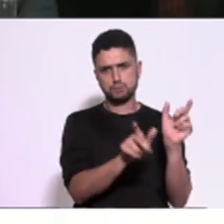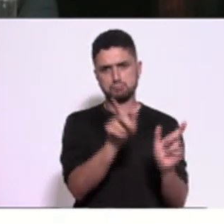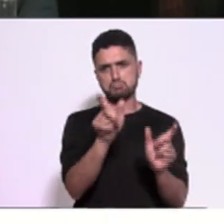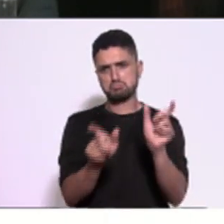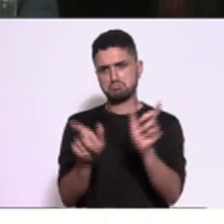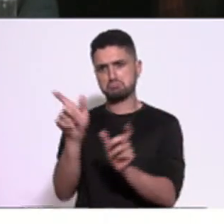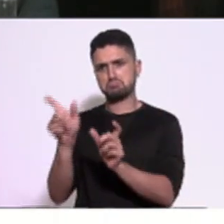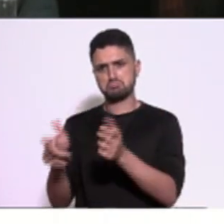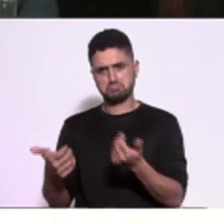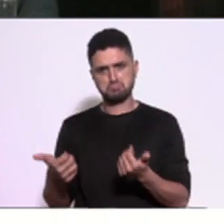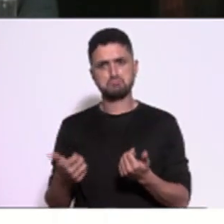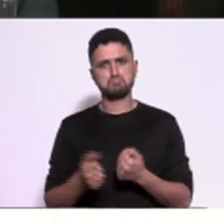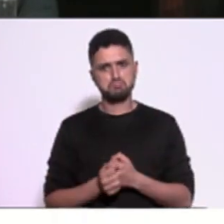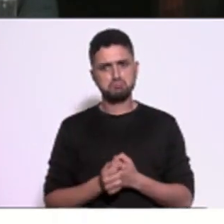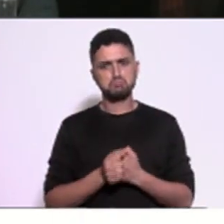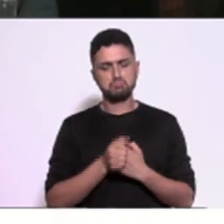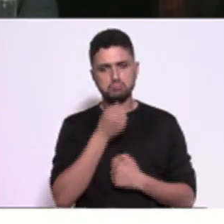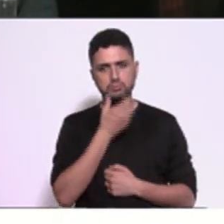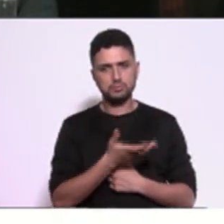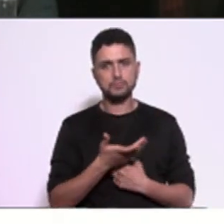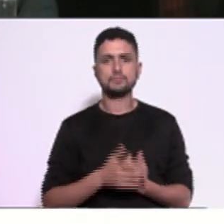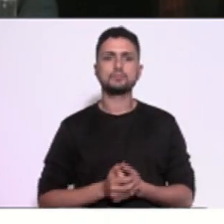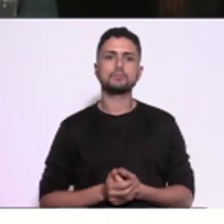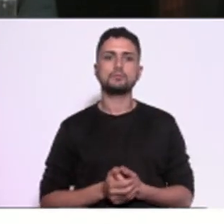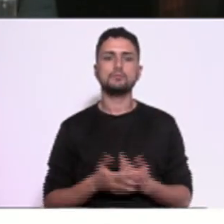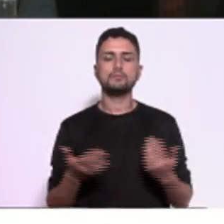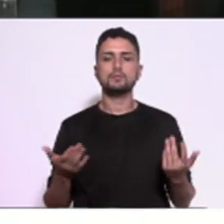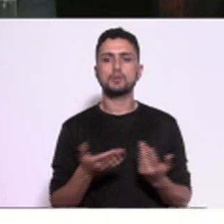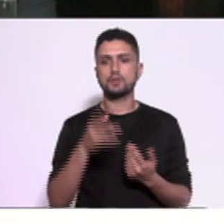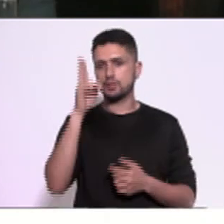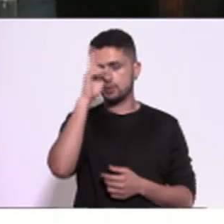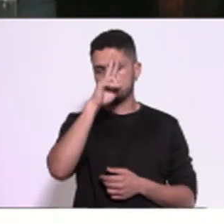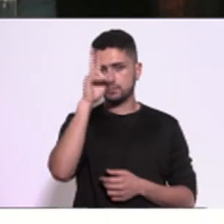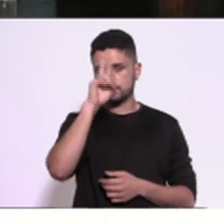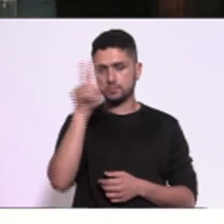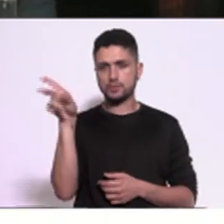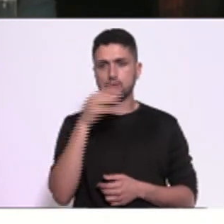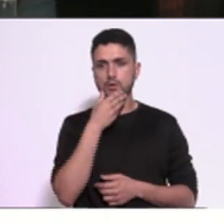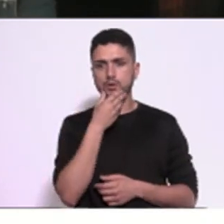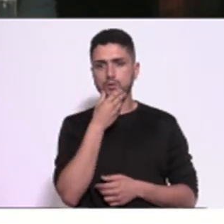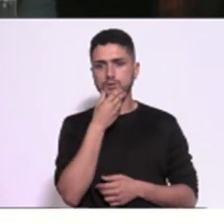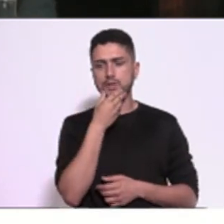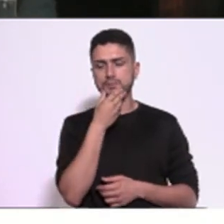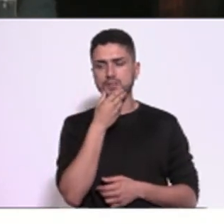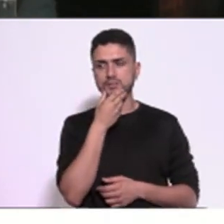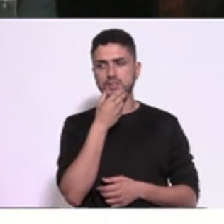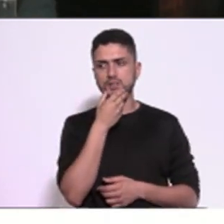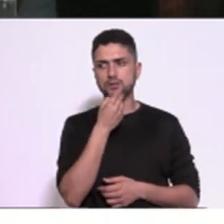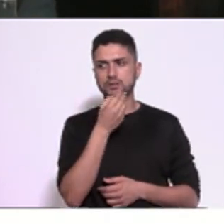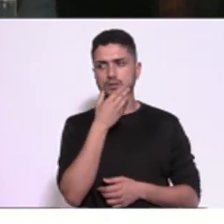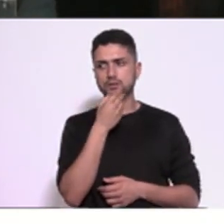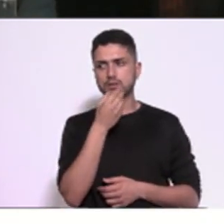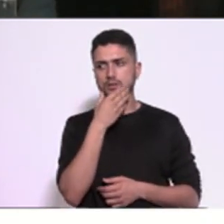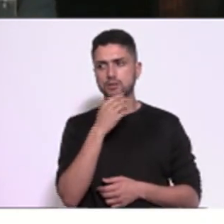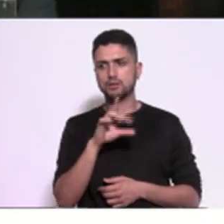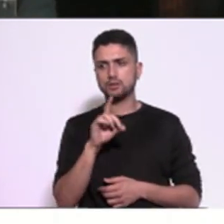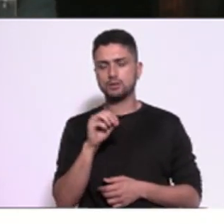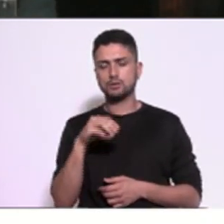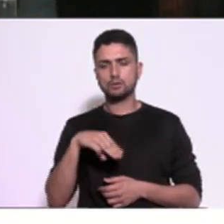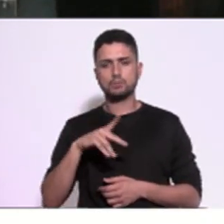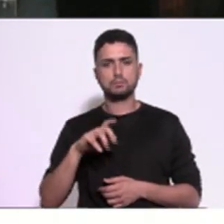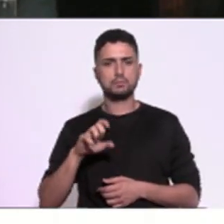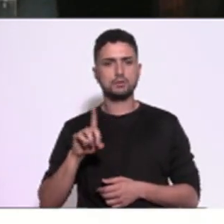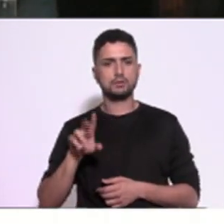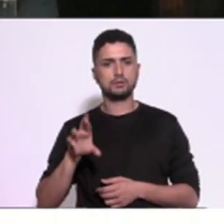aqui rememorar o que disse Dom Pedro II sobre a nossa